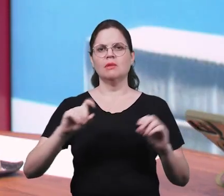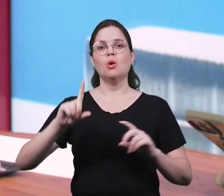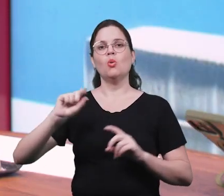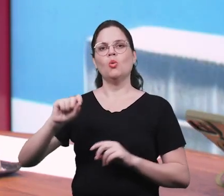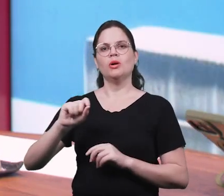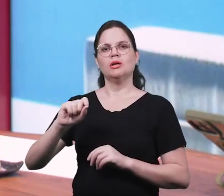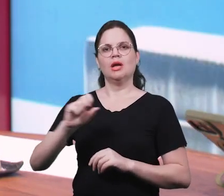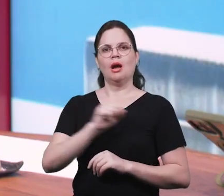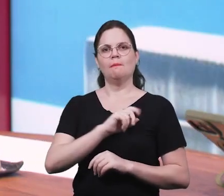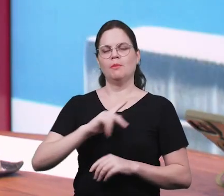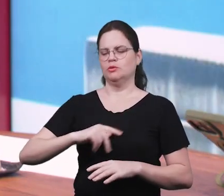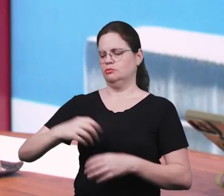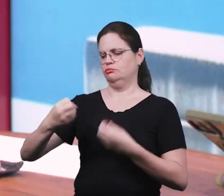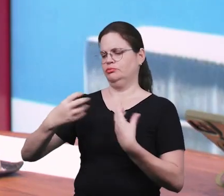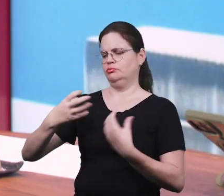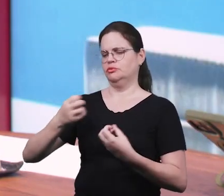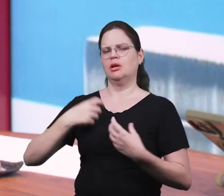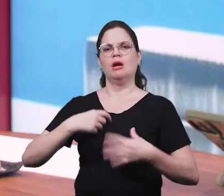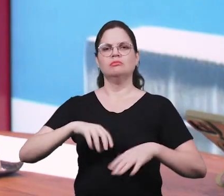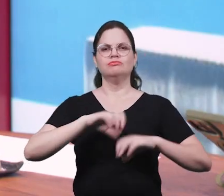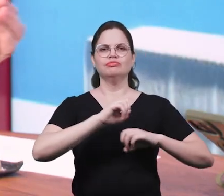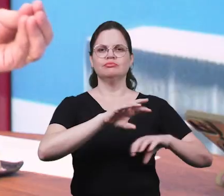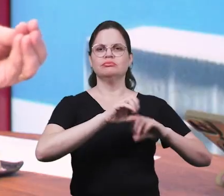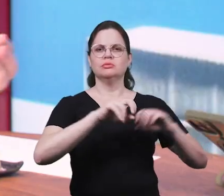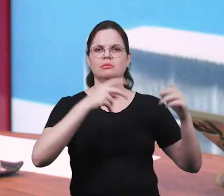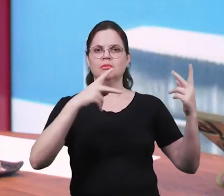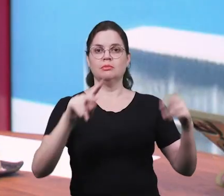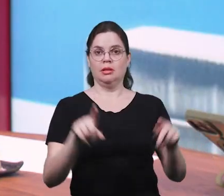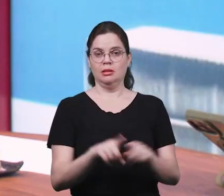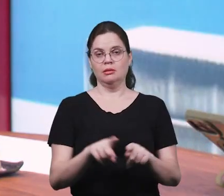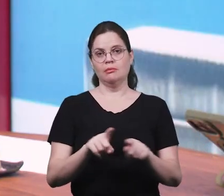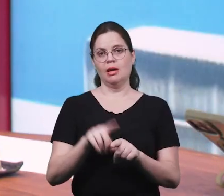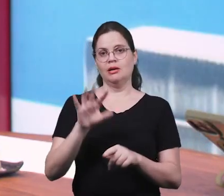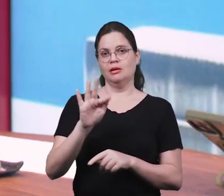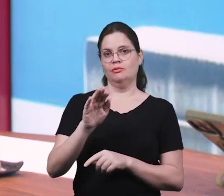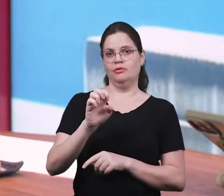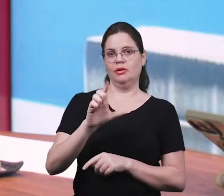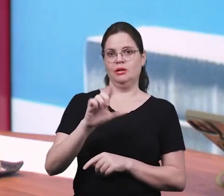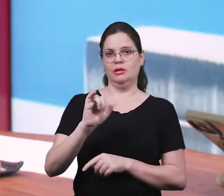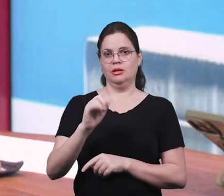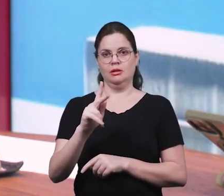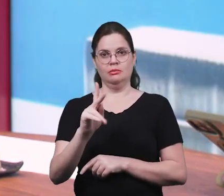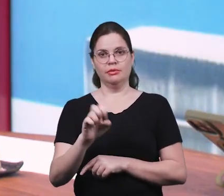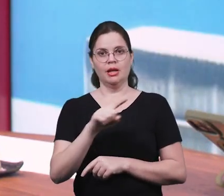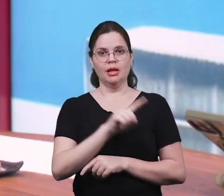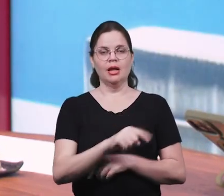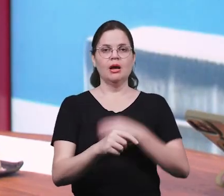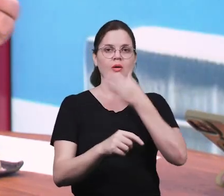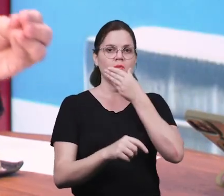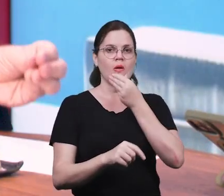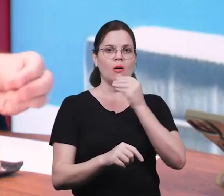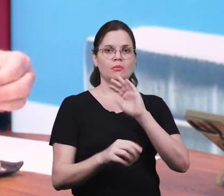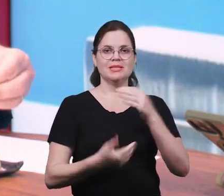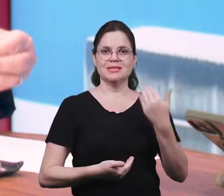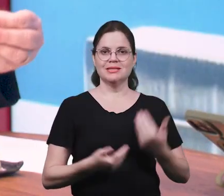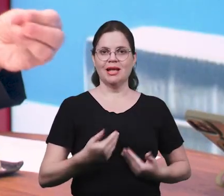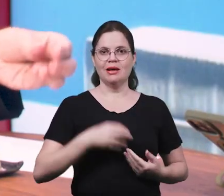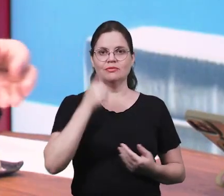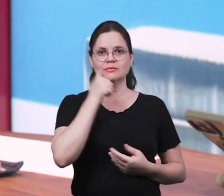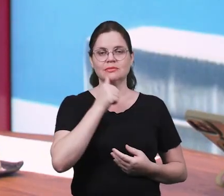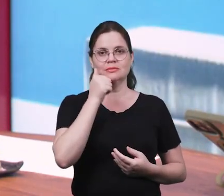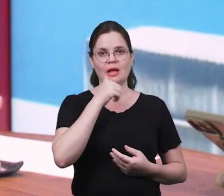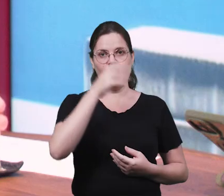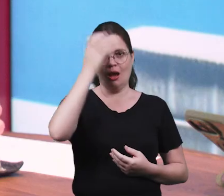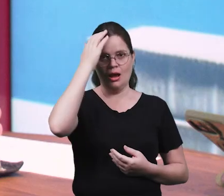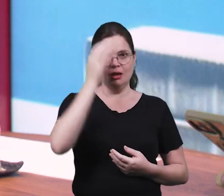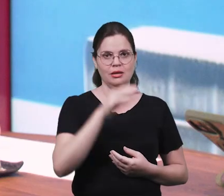recebeu. E também Filipe, a experiência, né, do eunuco, como o Senhor usou Filipe de uma forma especial, dando